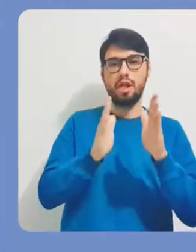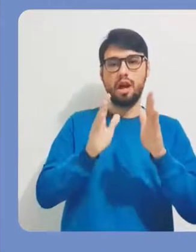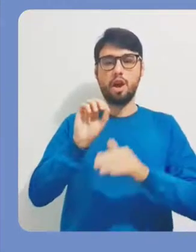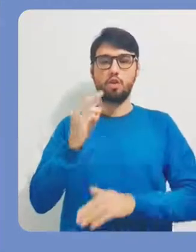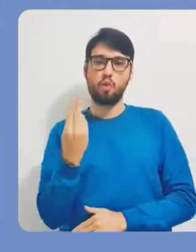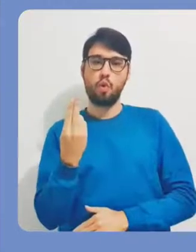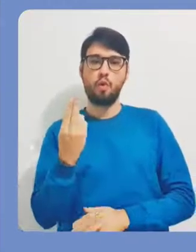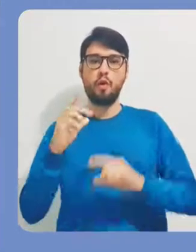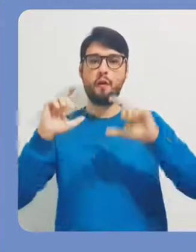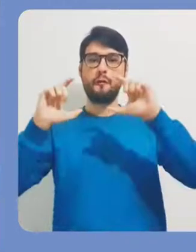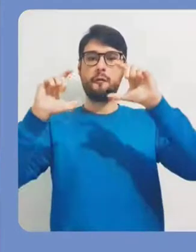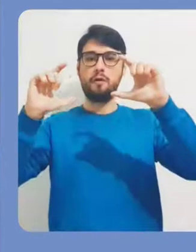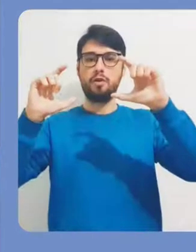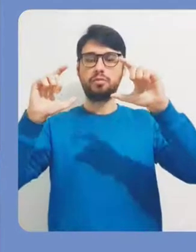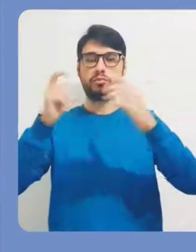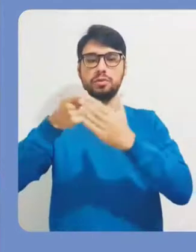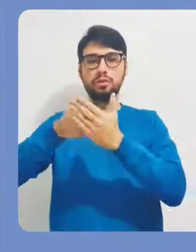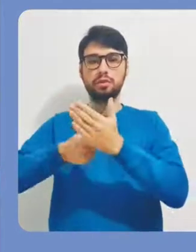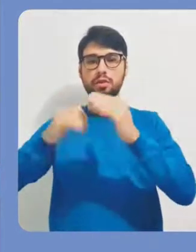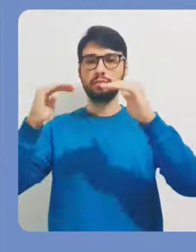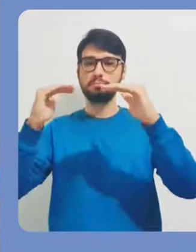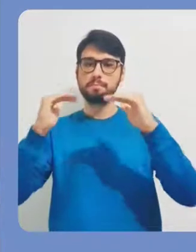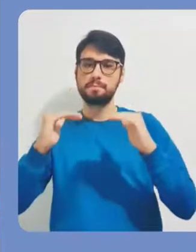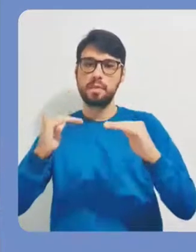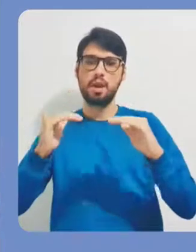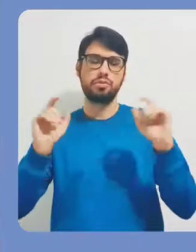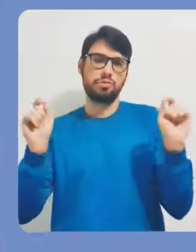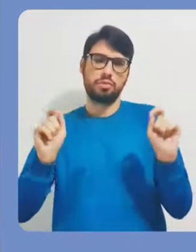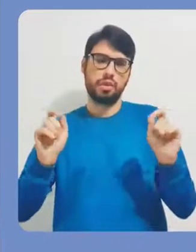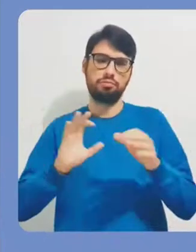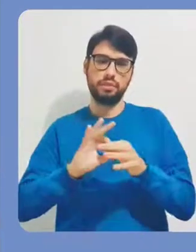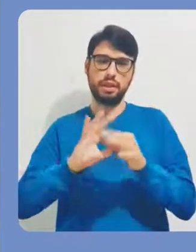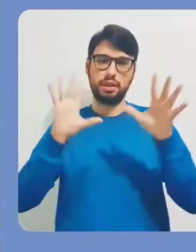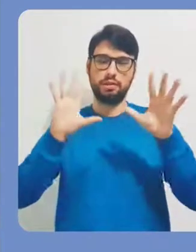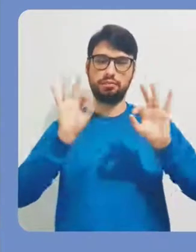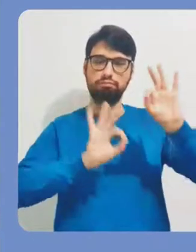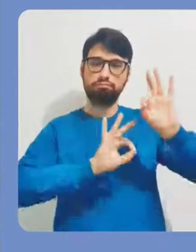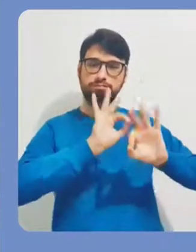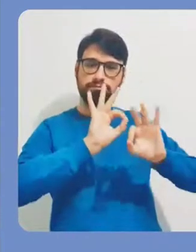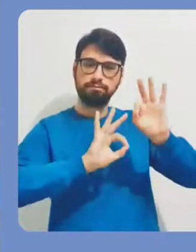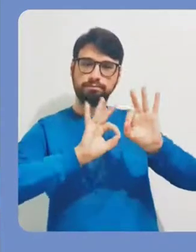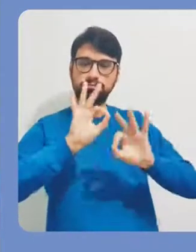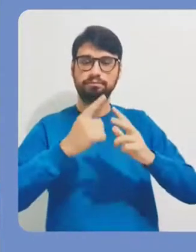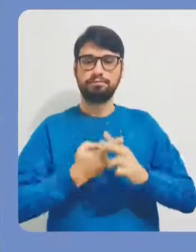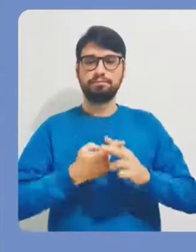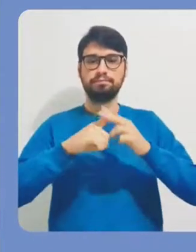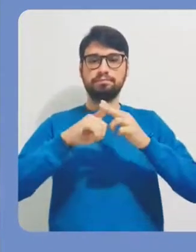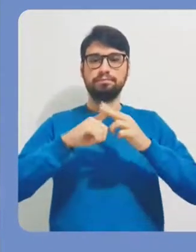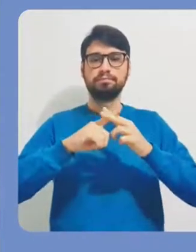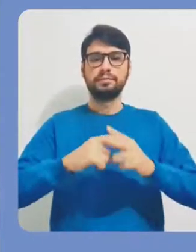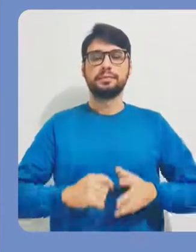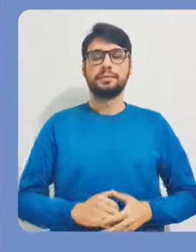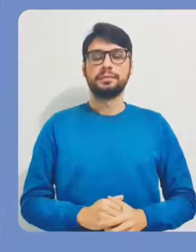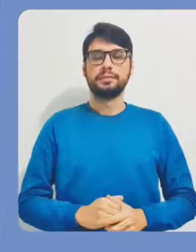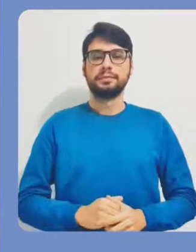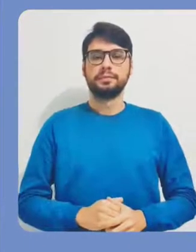embaixo, e assim por diante. Eu vou optar por fazer foto e informações abaixo.